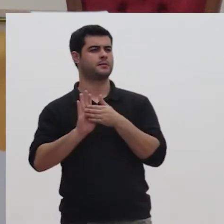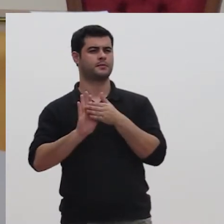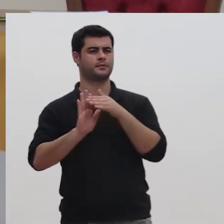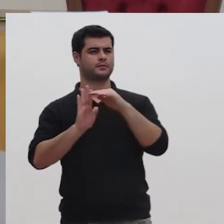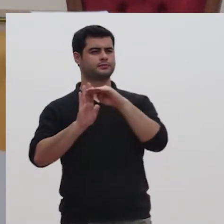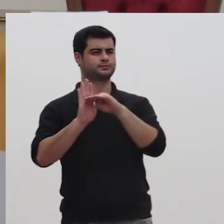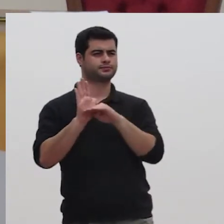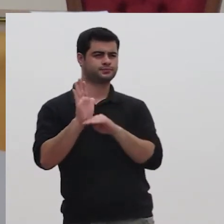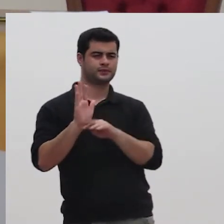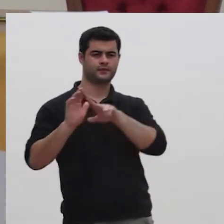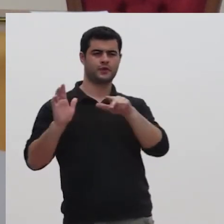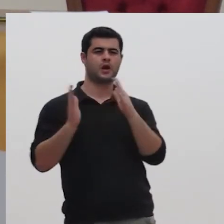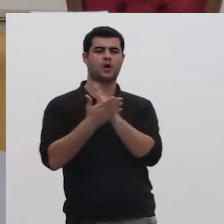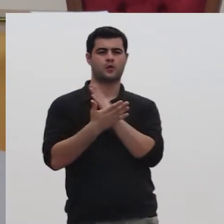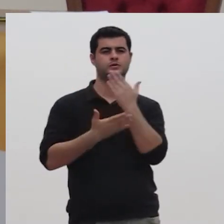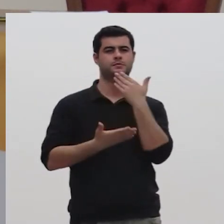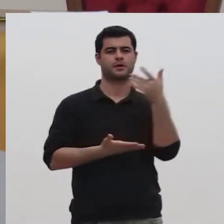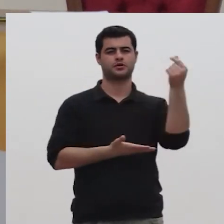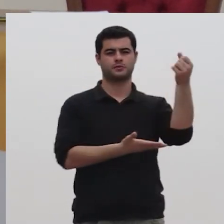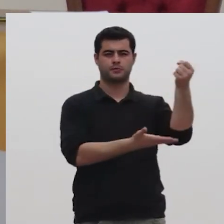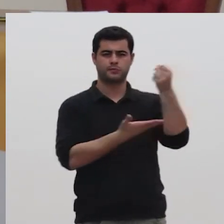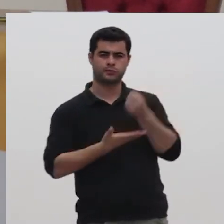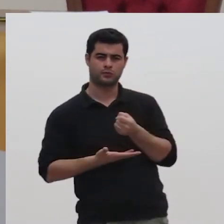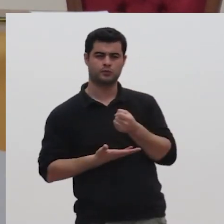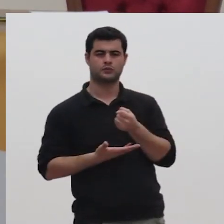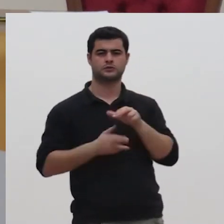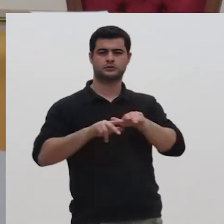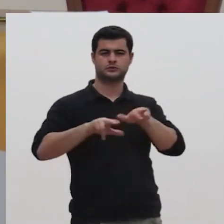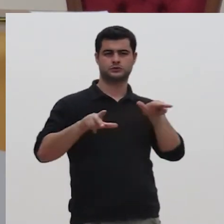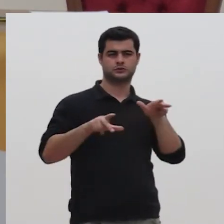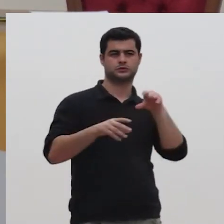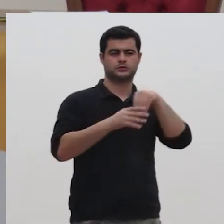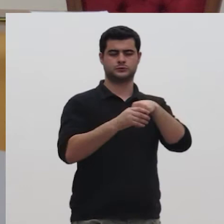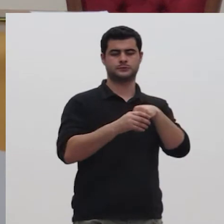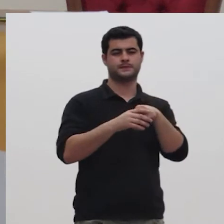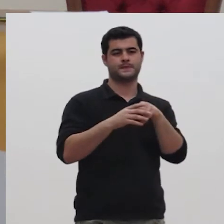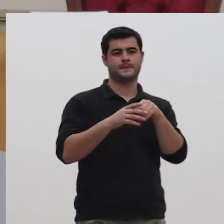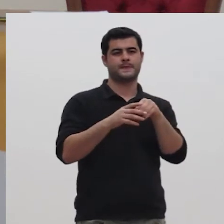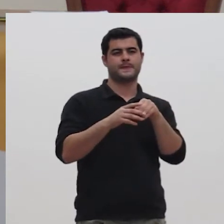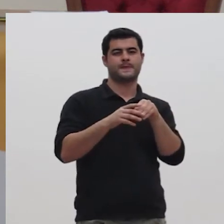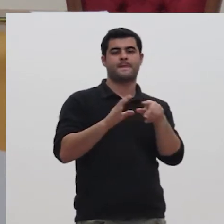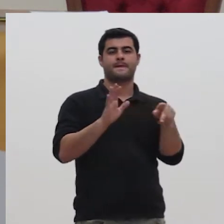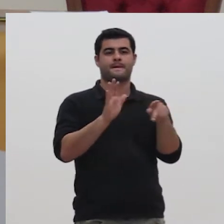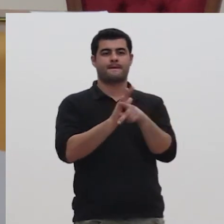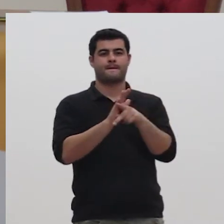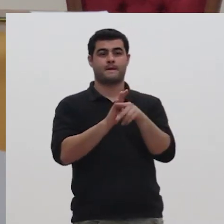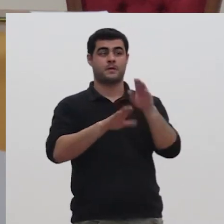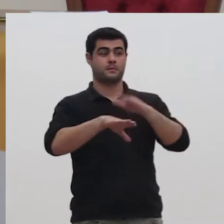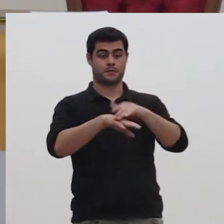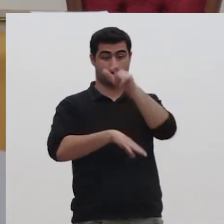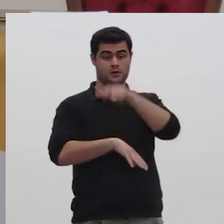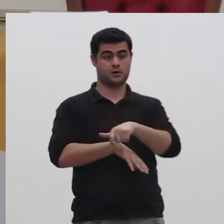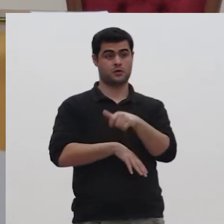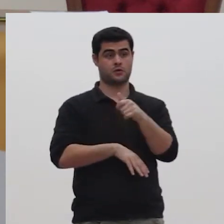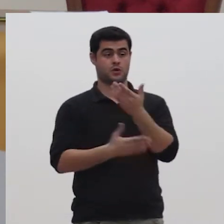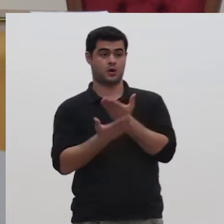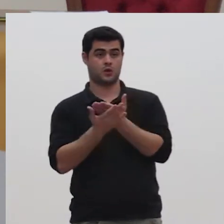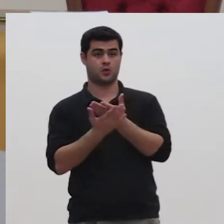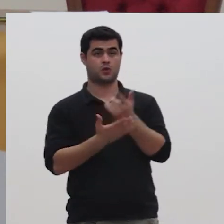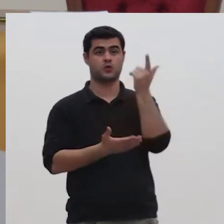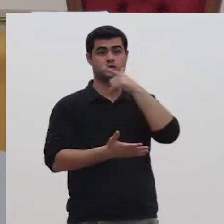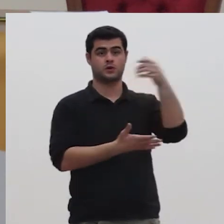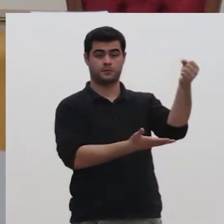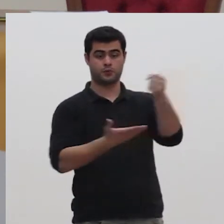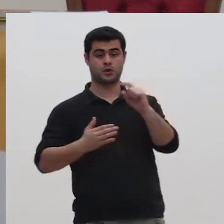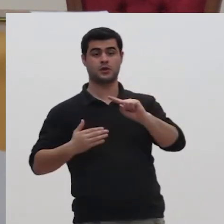das ciências exatas, por exemplo, pedem bolsas da OEA, que são bolsas internacionais que o bolsista recebe a bolsa e depois escolhe o programa,